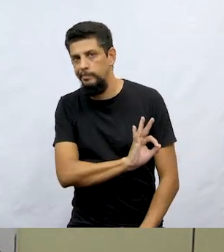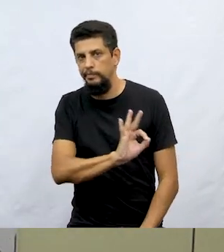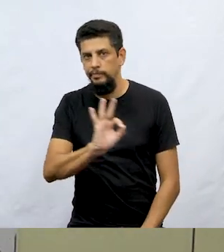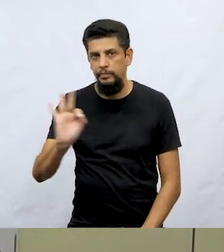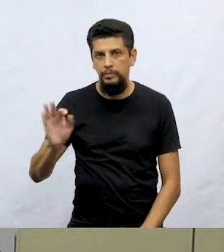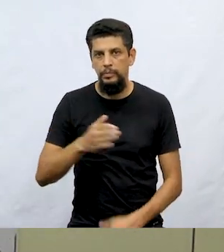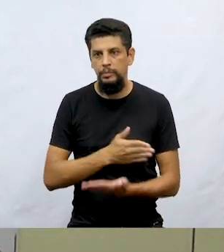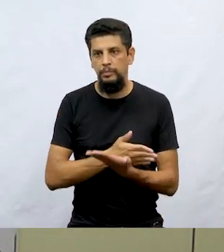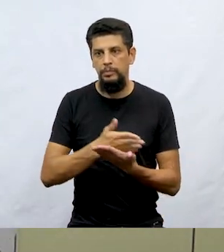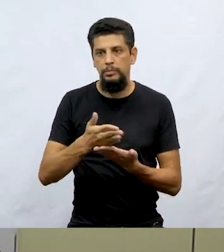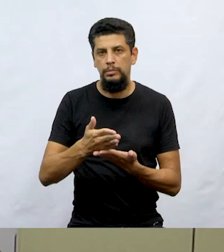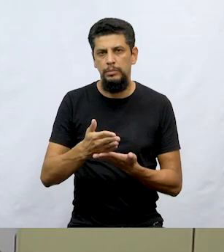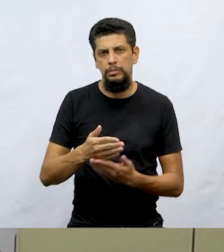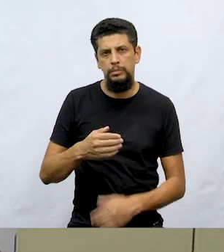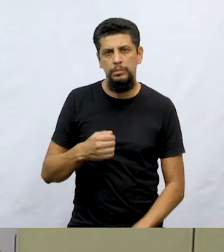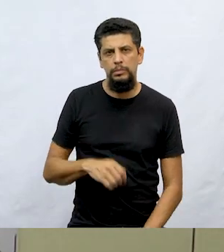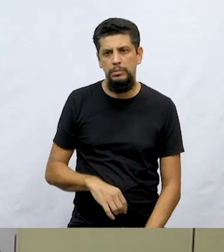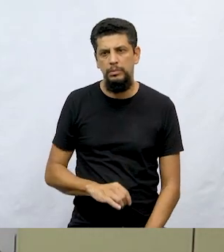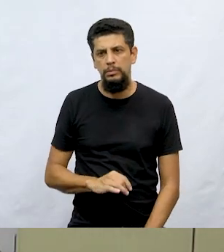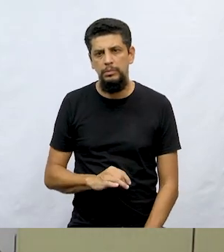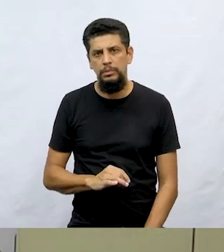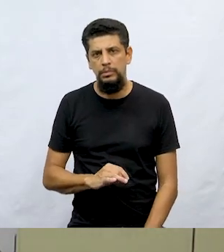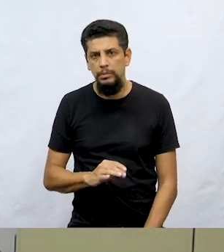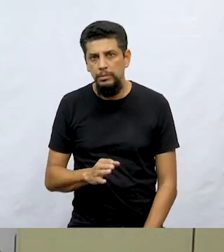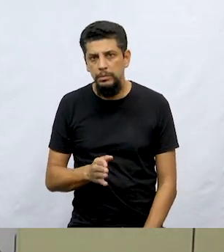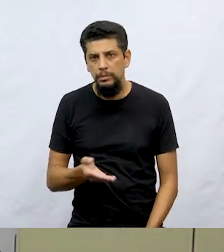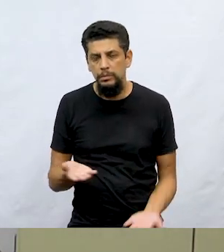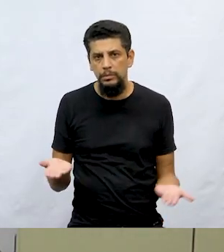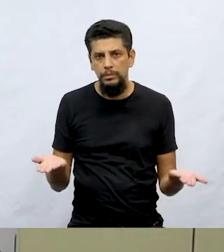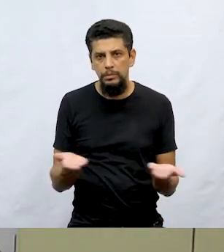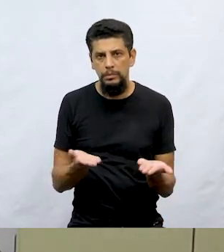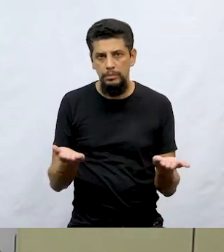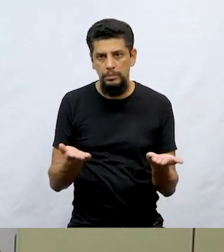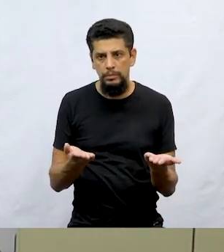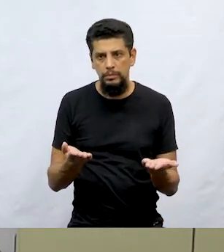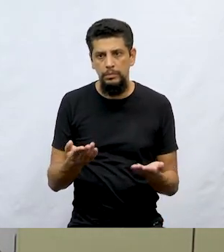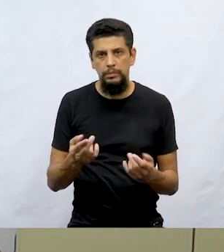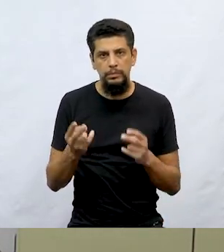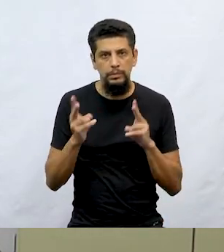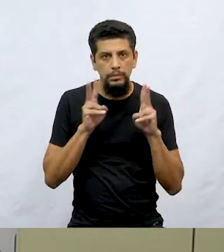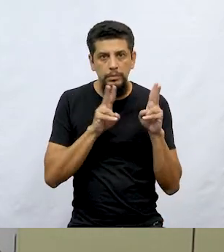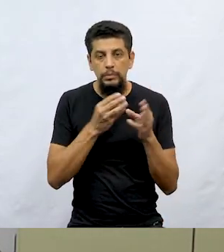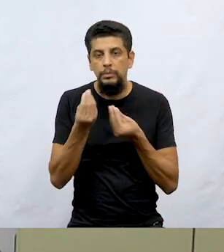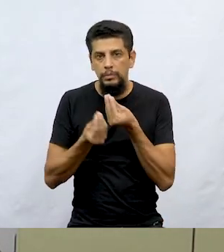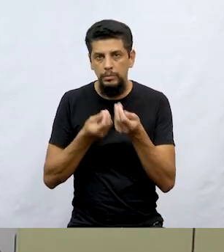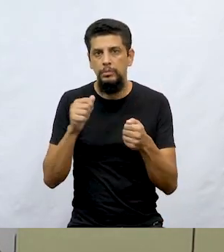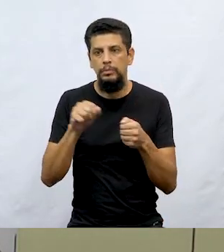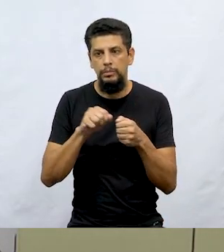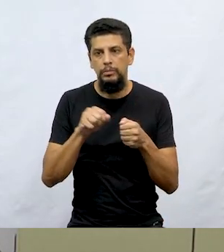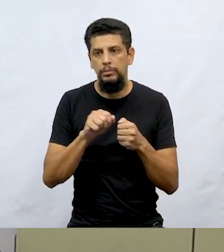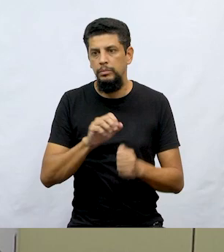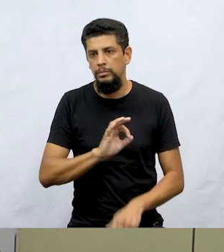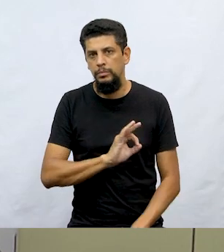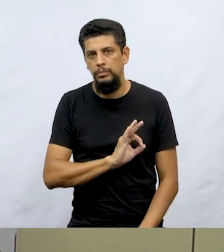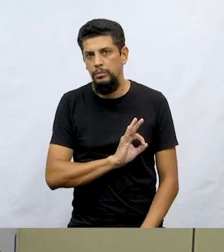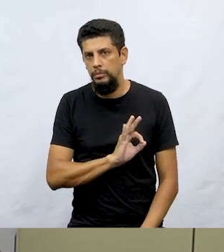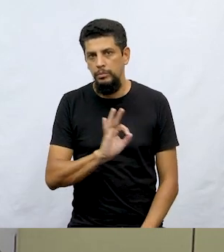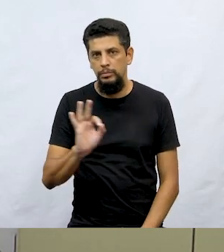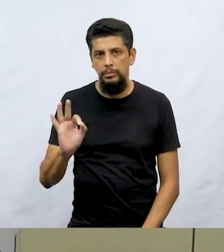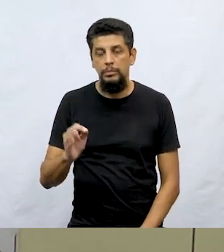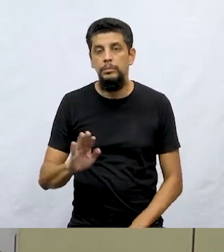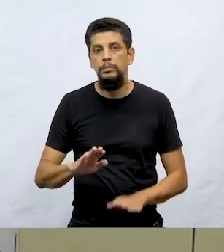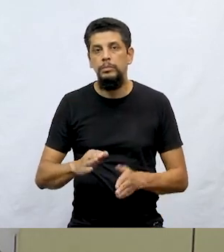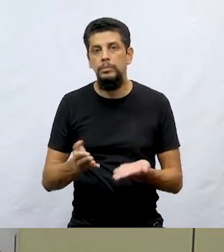bem. Então, no início, dava a impressão só 2 coisinhas que vamos fazer, mas vocês viram quanto nós fizemos? Muito